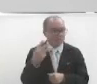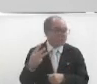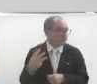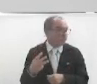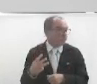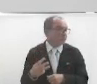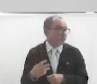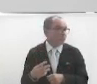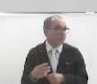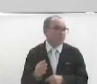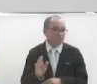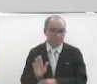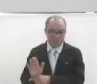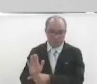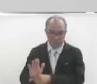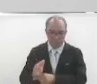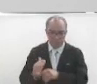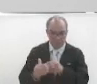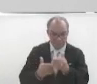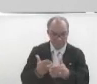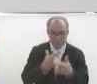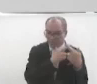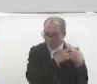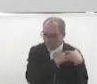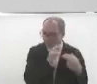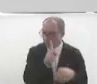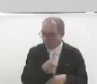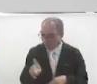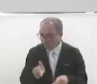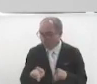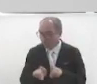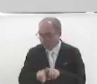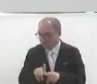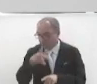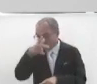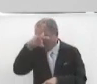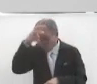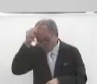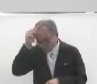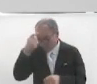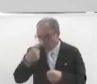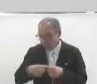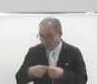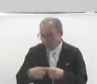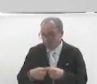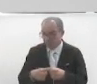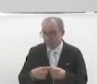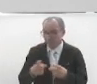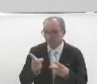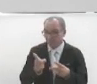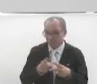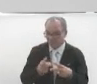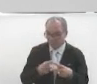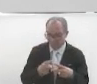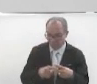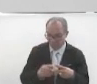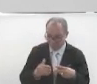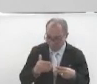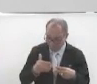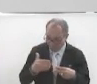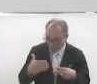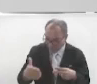a Progressão de carreira dos profissionais efetivos da Educação Municipal dar-se-á um horizontalmente